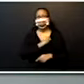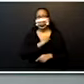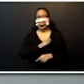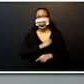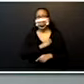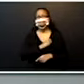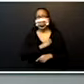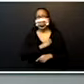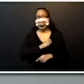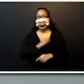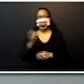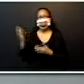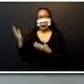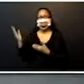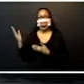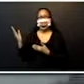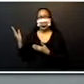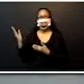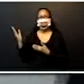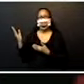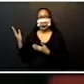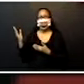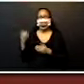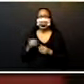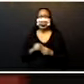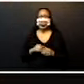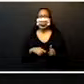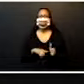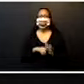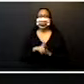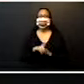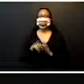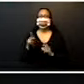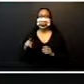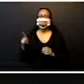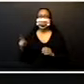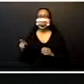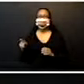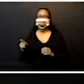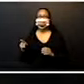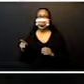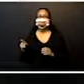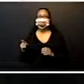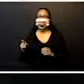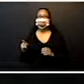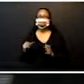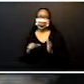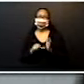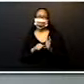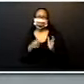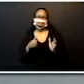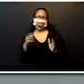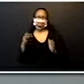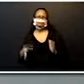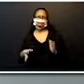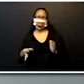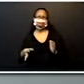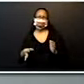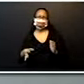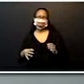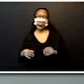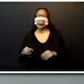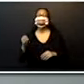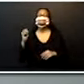bacana. Opa, professora, então a primeira está correta? Sim, a primeira está correta, ó.